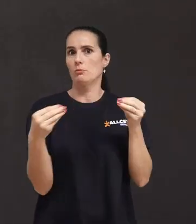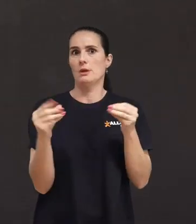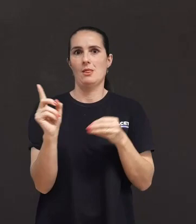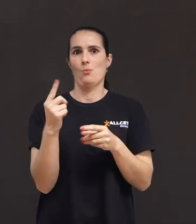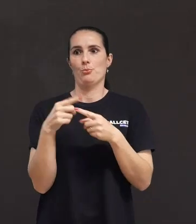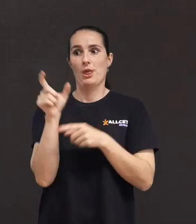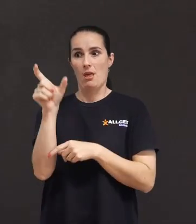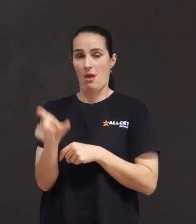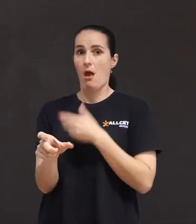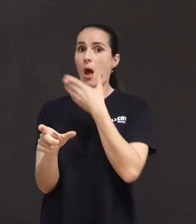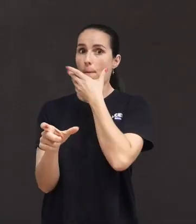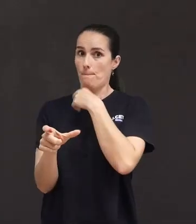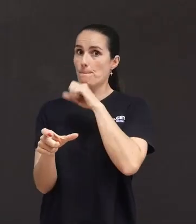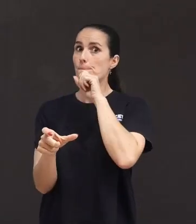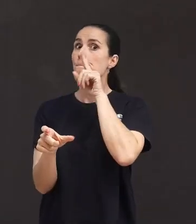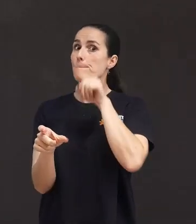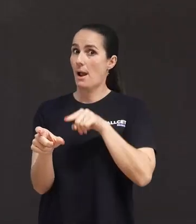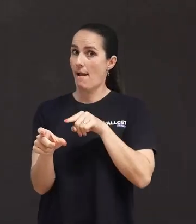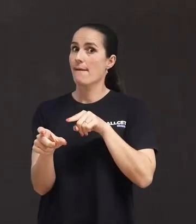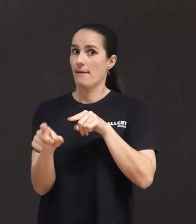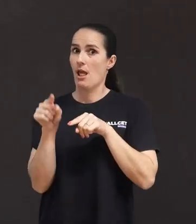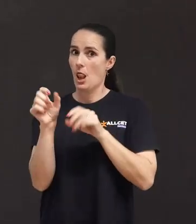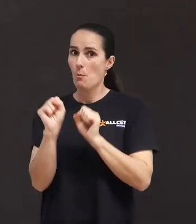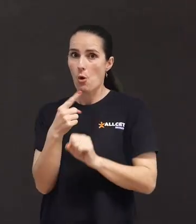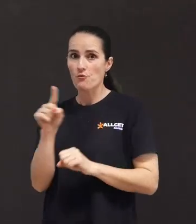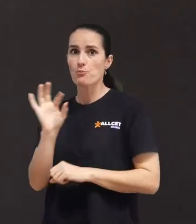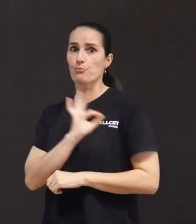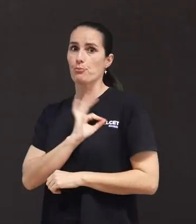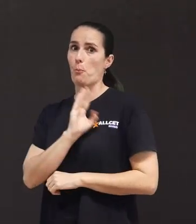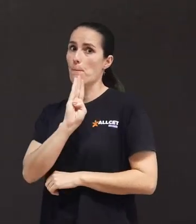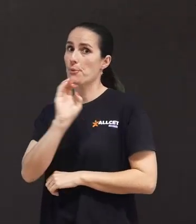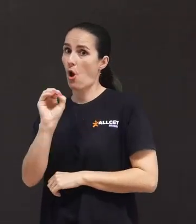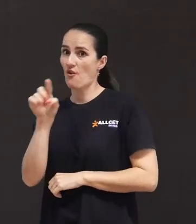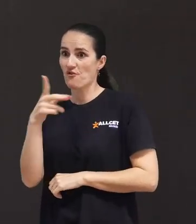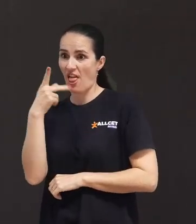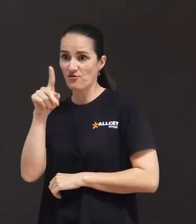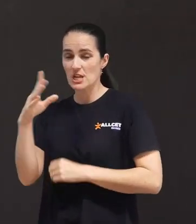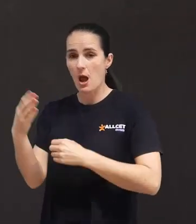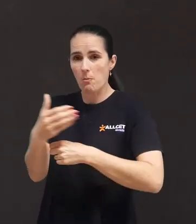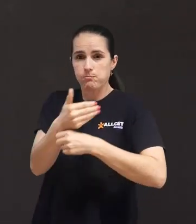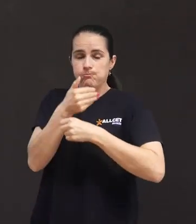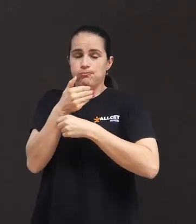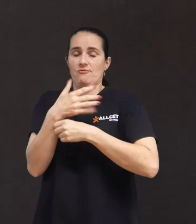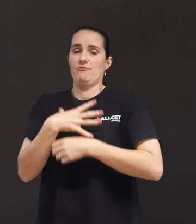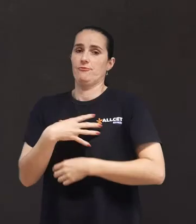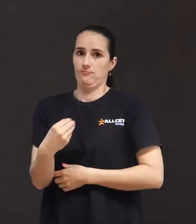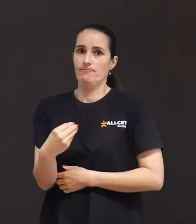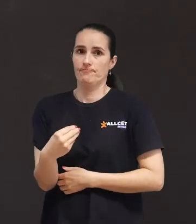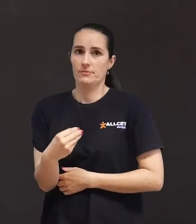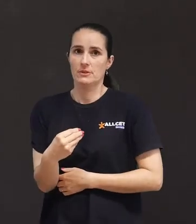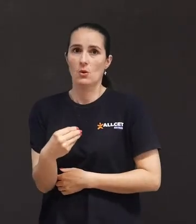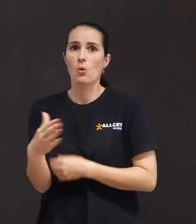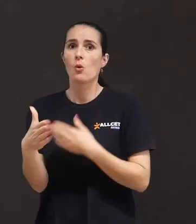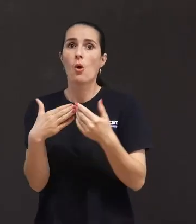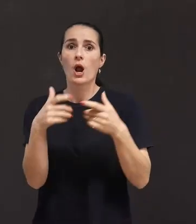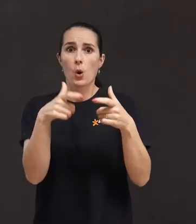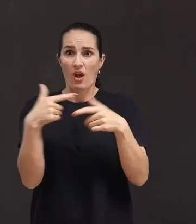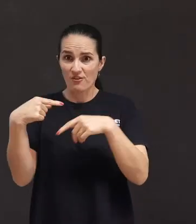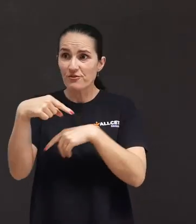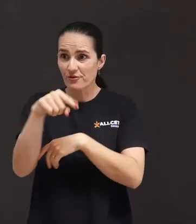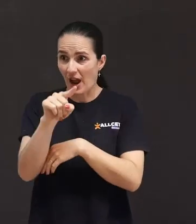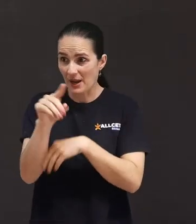ele pode fazer um boletim de ocorrência e dizer que tu sequestrou os filhos. Então, aonde tu tiver, que tu chegar e